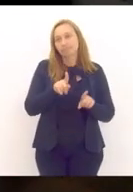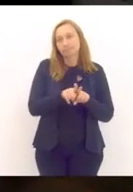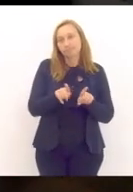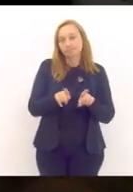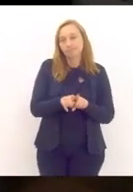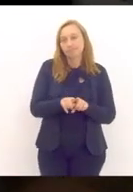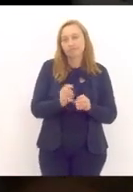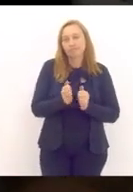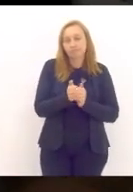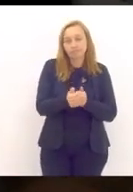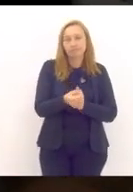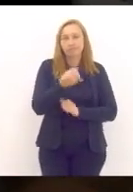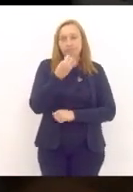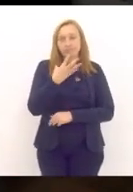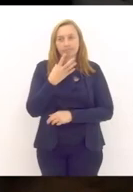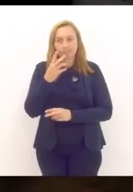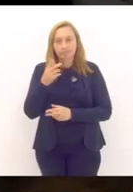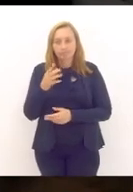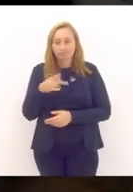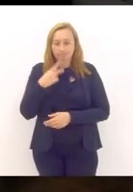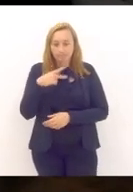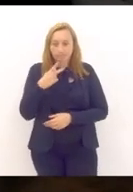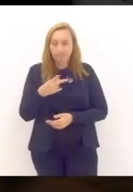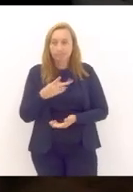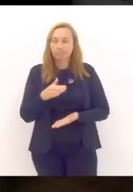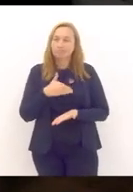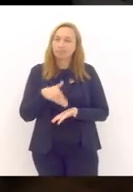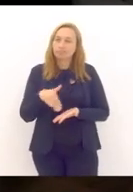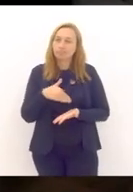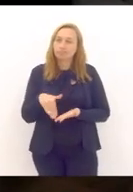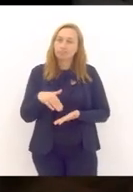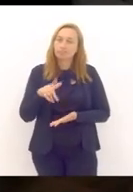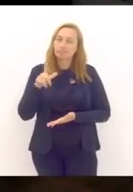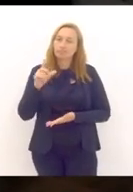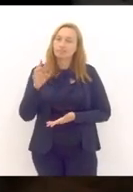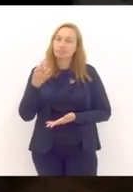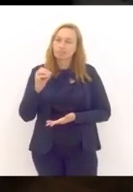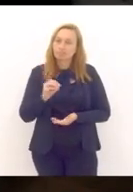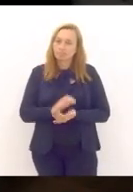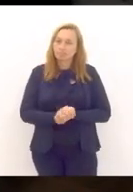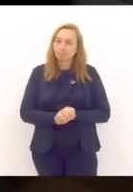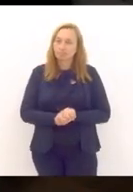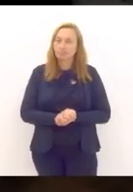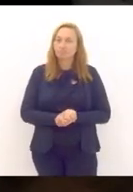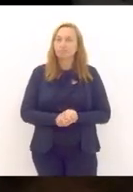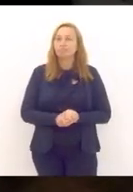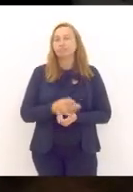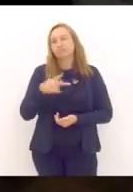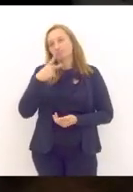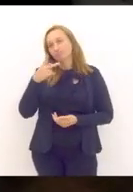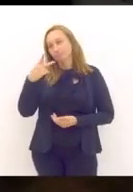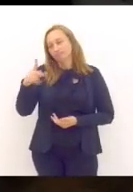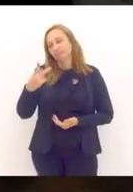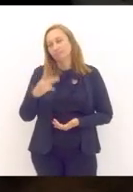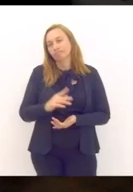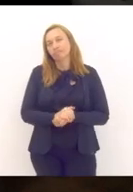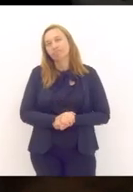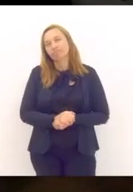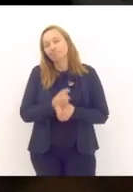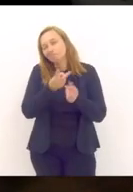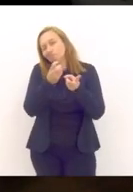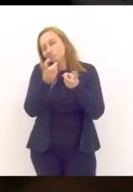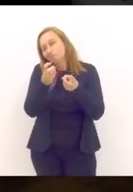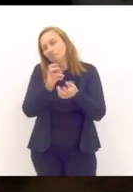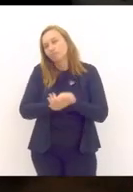porque acompanhei bem atenta a fala do secretário Leonardo Lobo, e numa das suas passagens, não é,